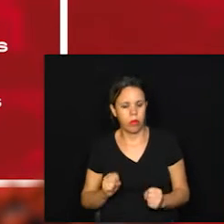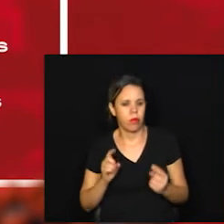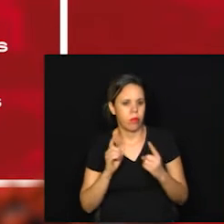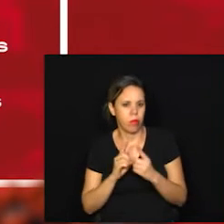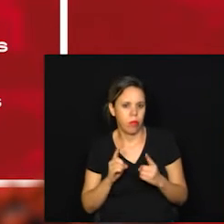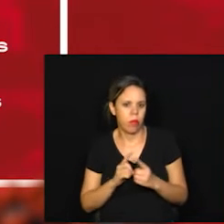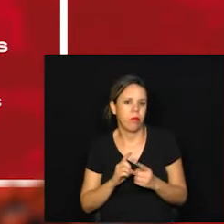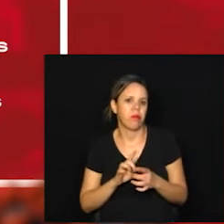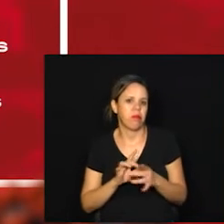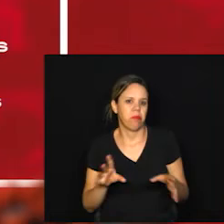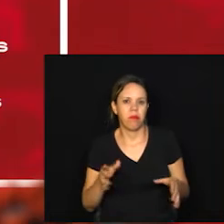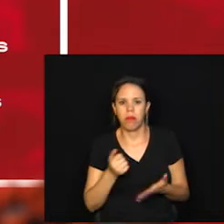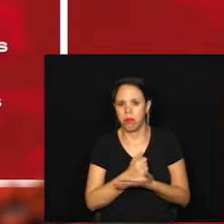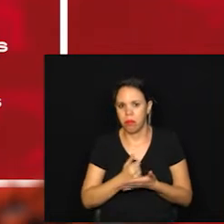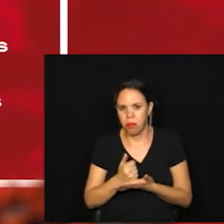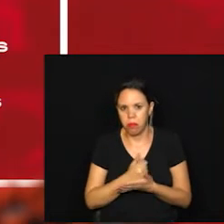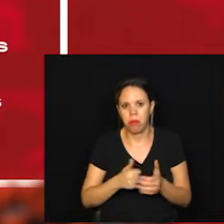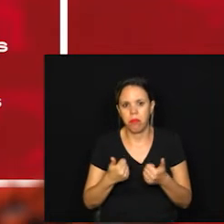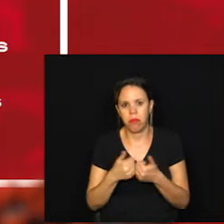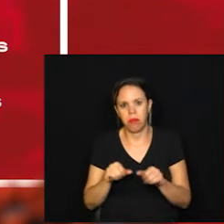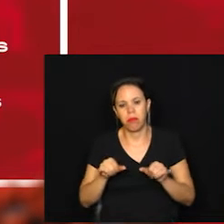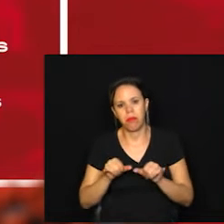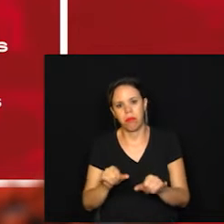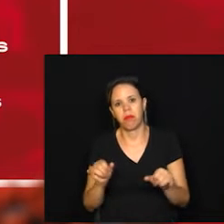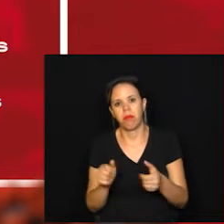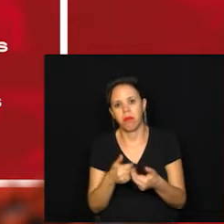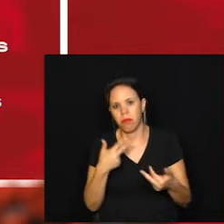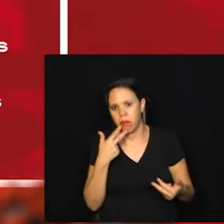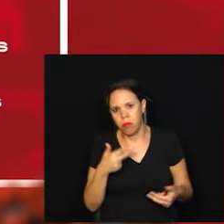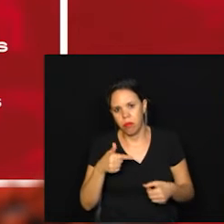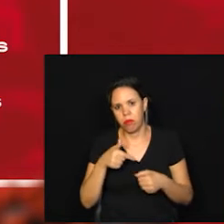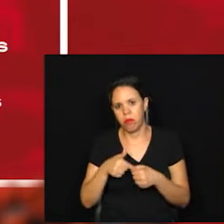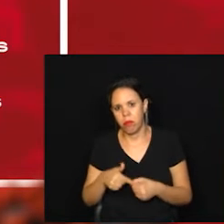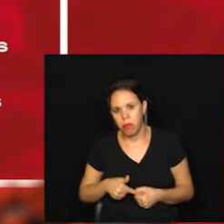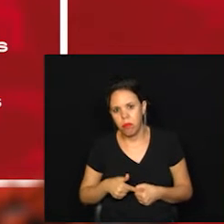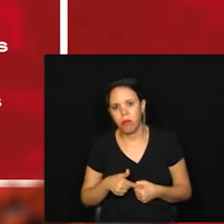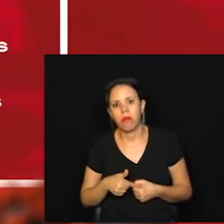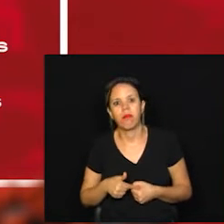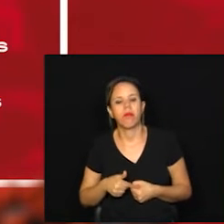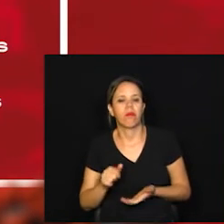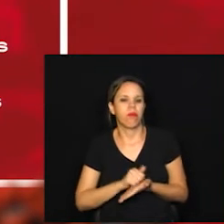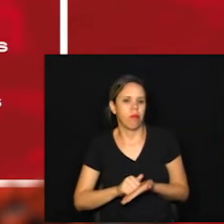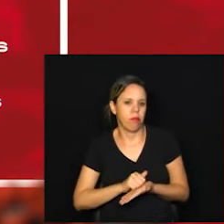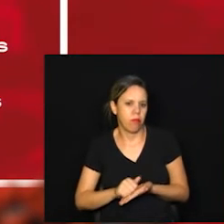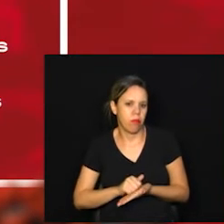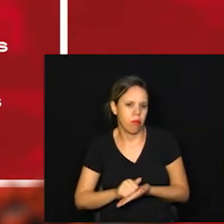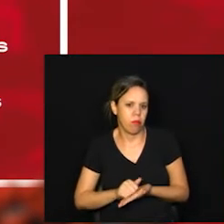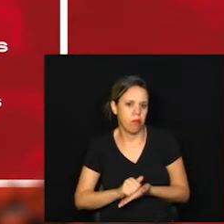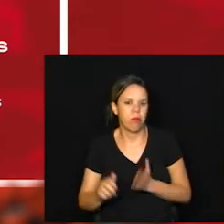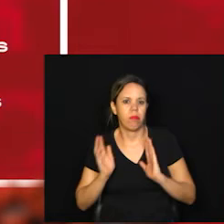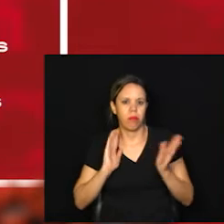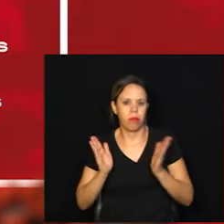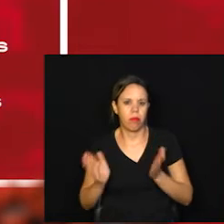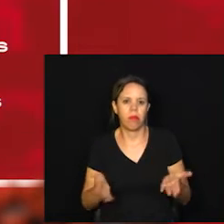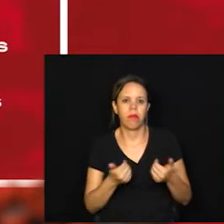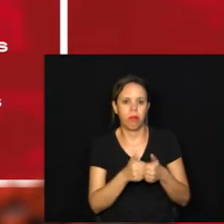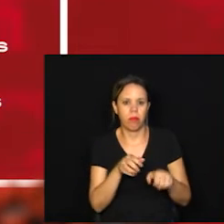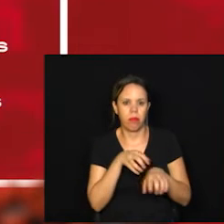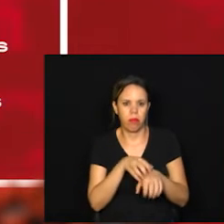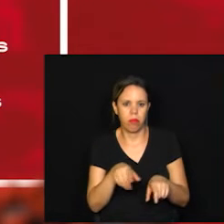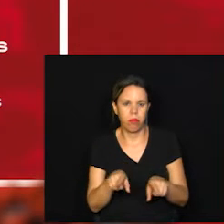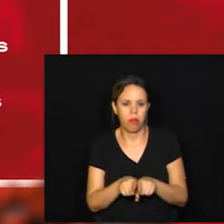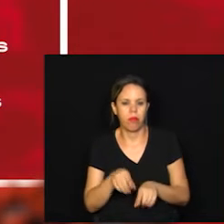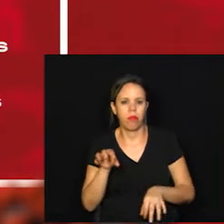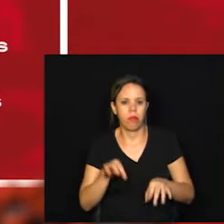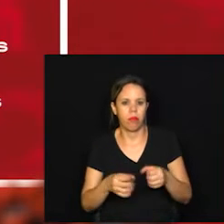funcionar, são farmácias, mercados, padarias, açougues, os postos de combustíveis, lavanderias, transporte coletivo,